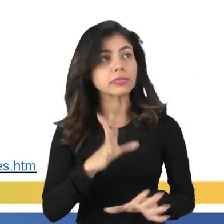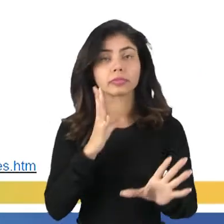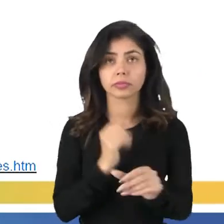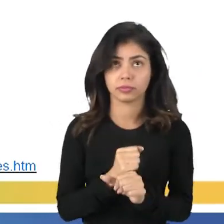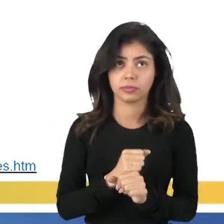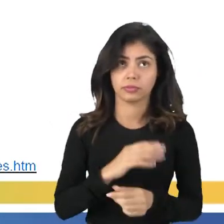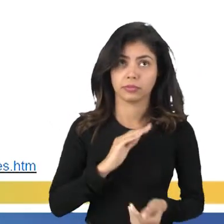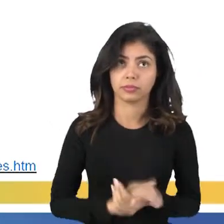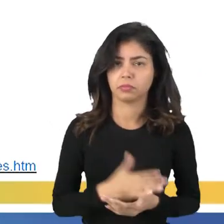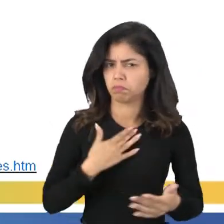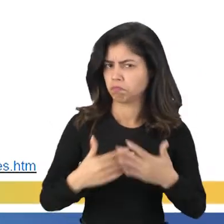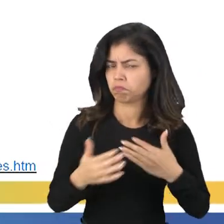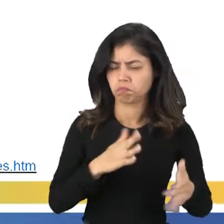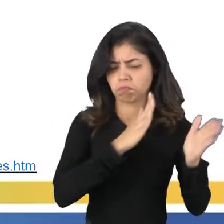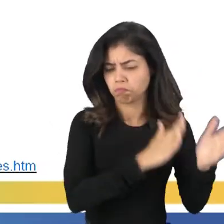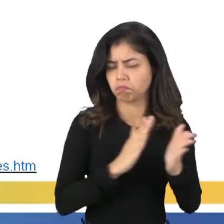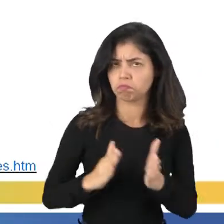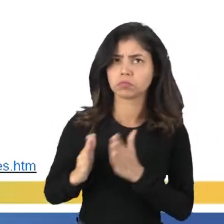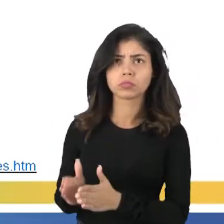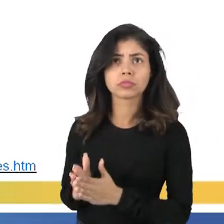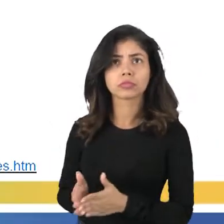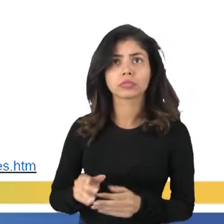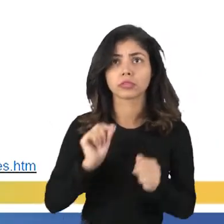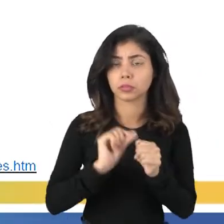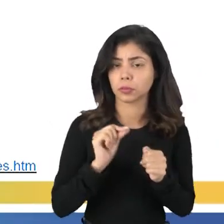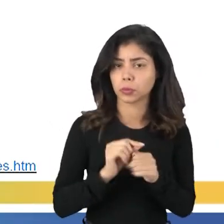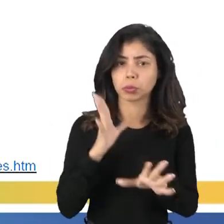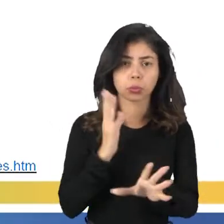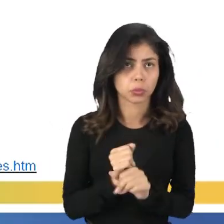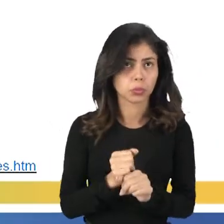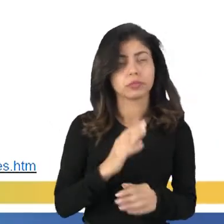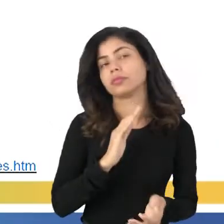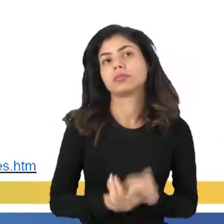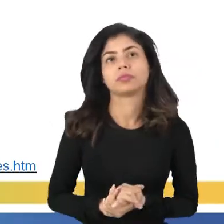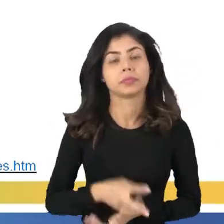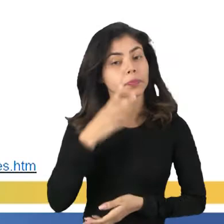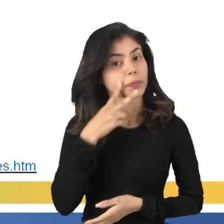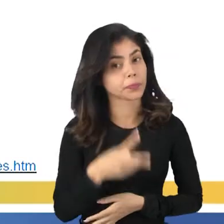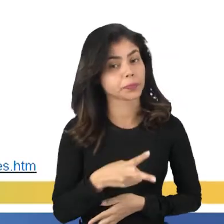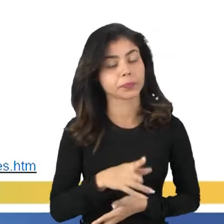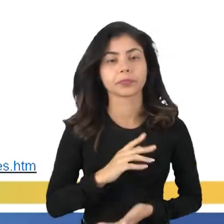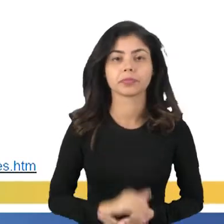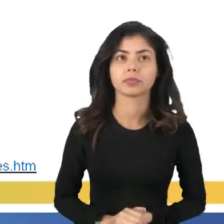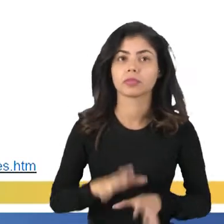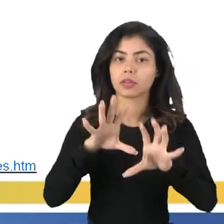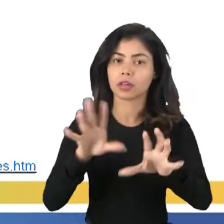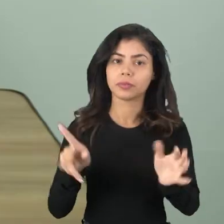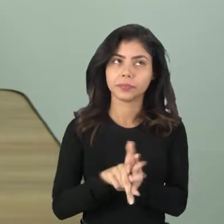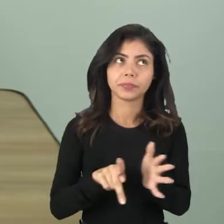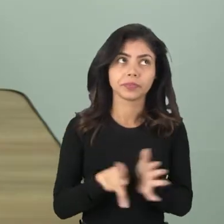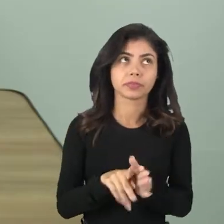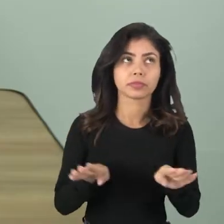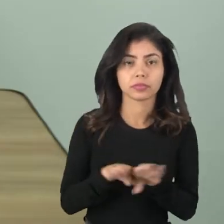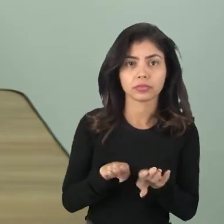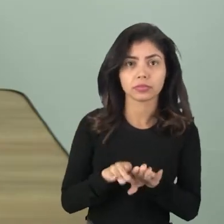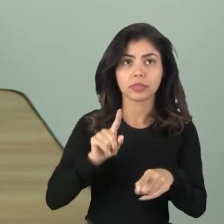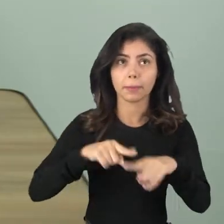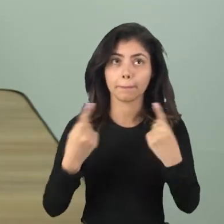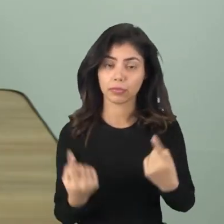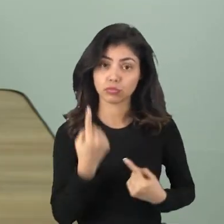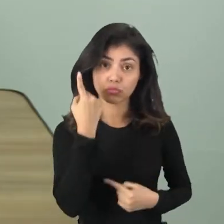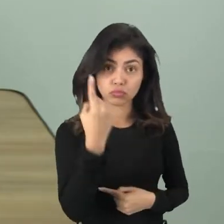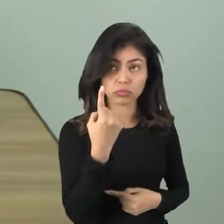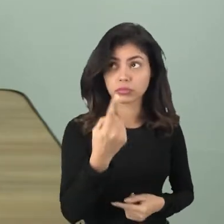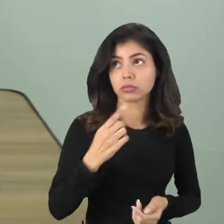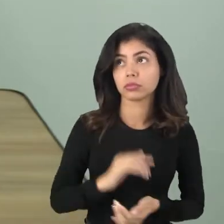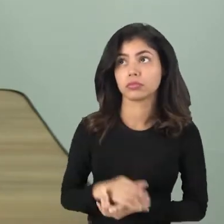uma soma independente da ordem em que seja feita as adições veja bem Aqui nós temos mais de uma